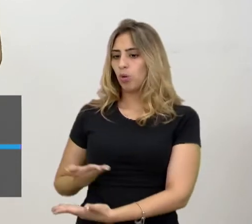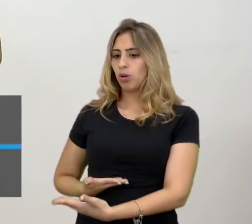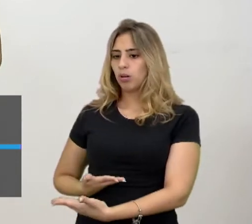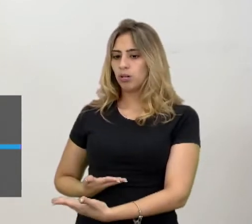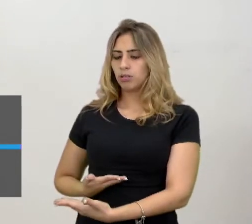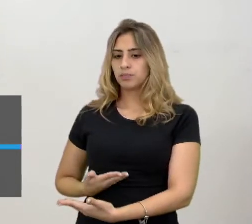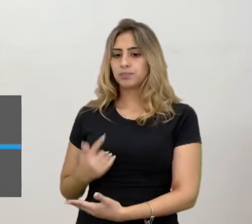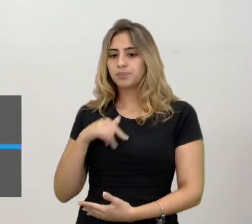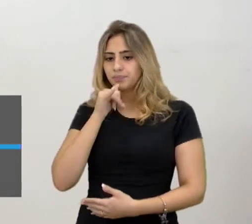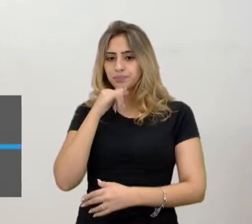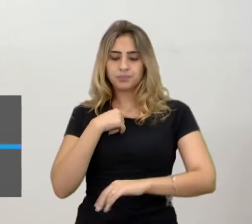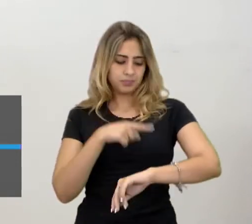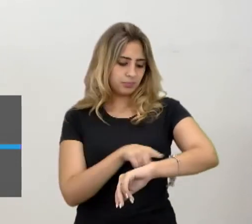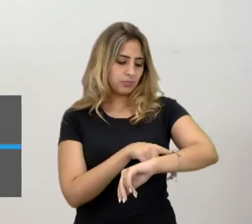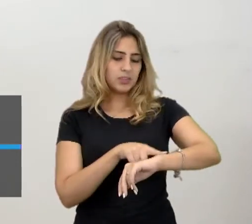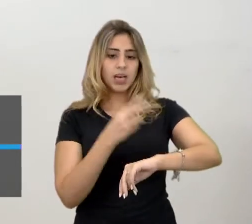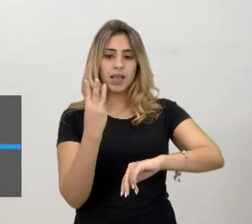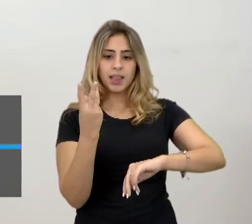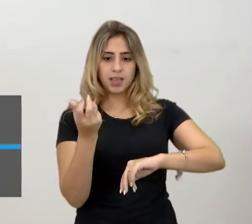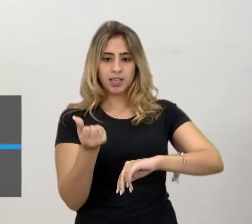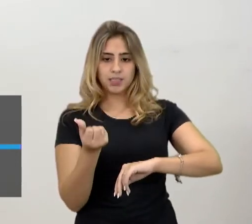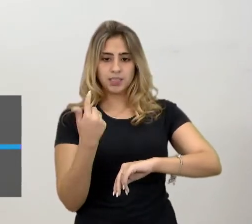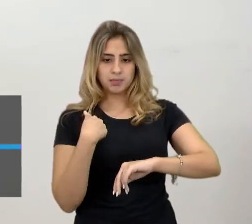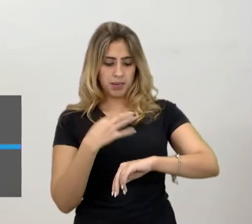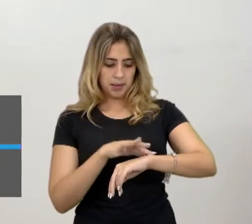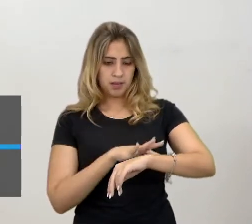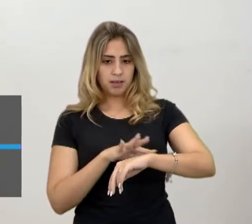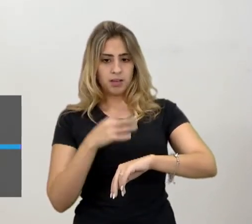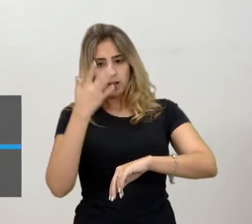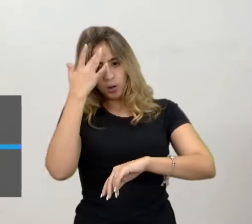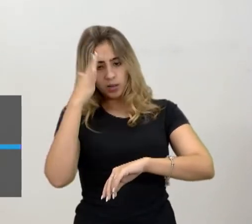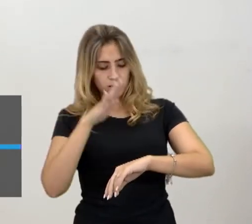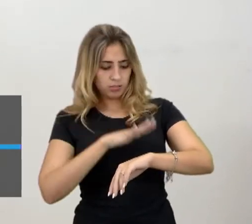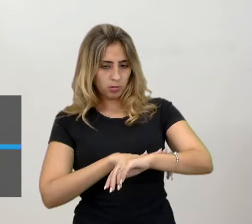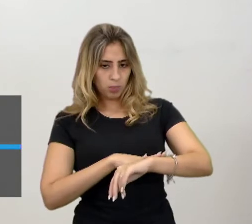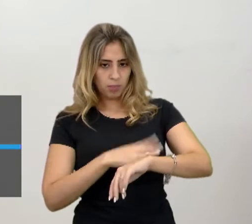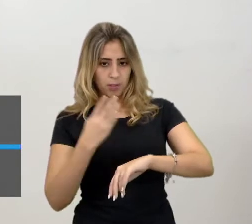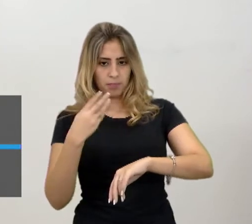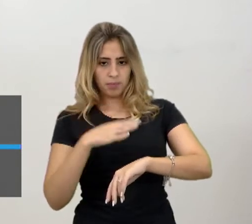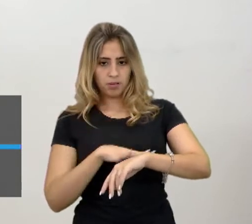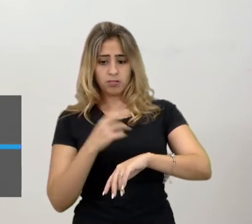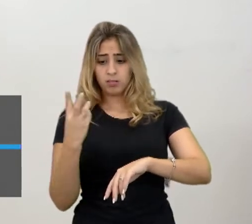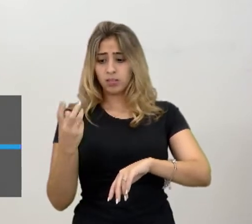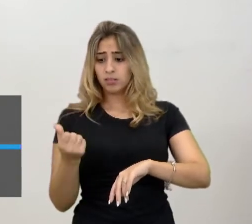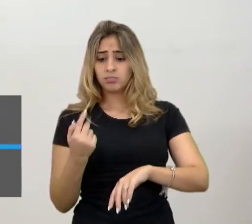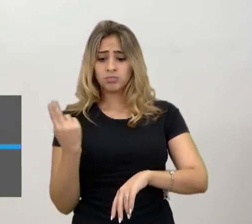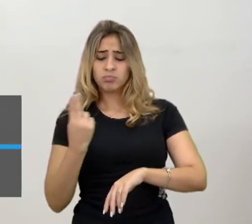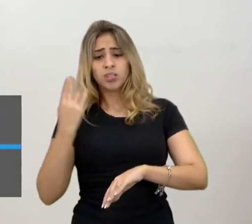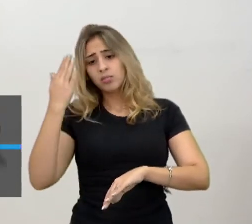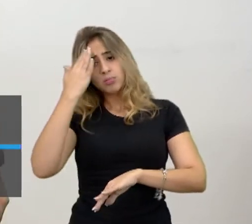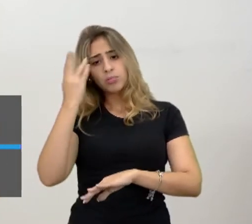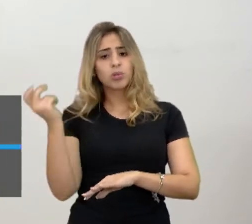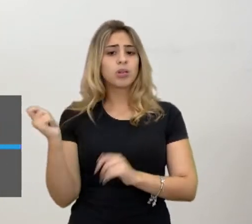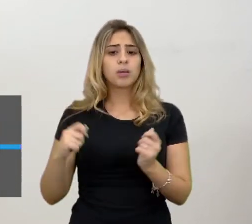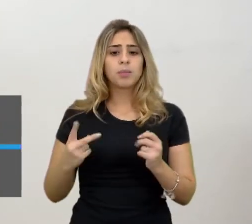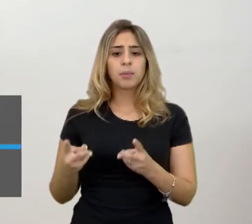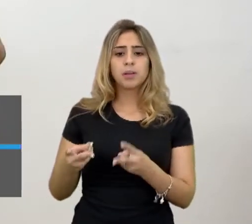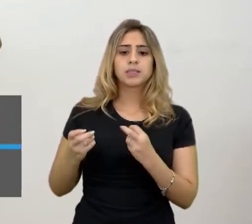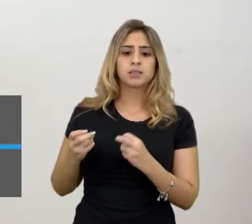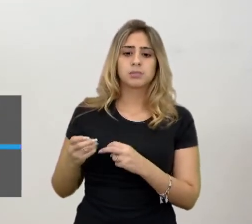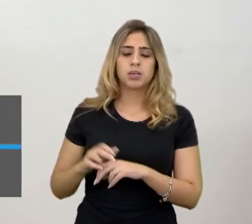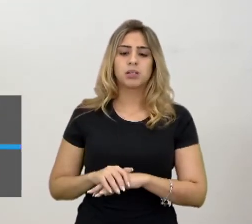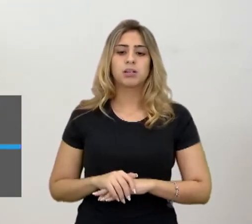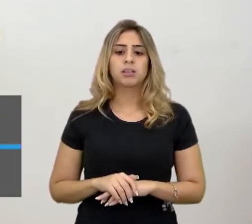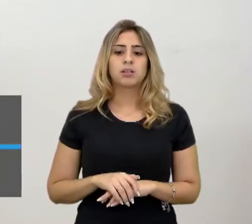minha pele, por exemplo, tá 36 graus e alguém põe a mão aqui, também é 36 graus, não dá para saber, não dá para perceber esse trânsito.